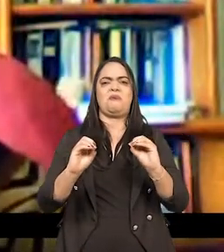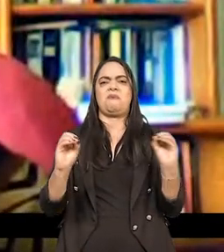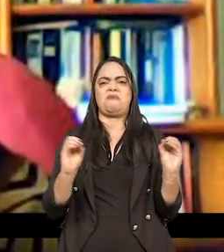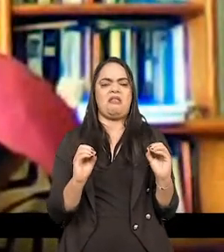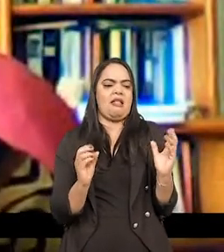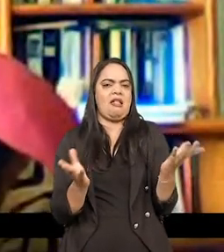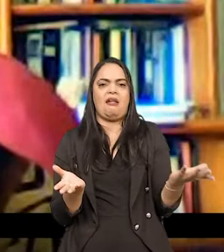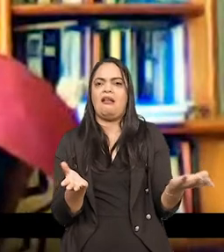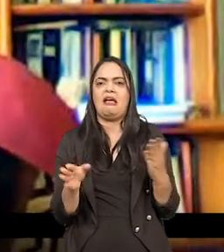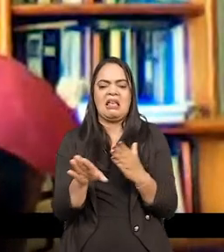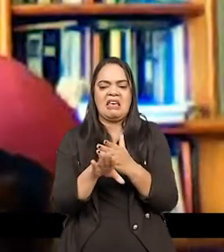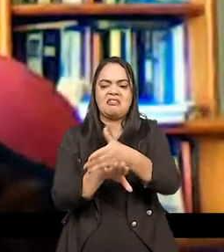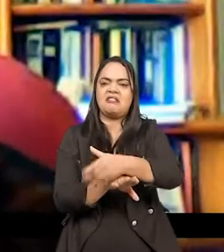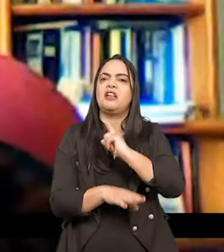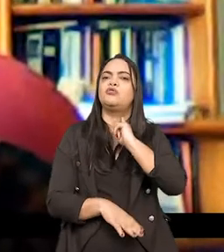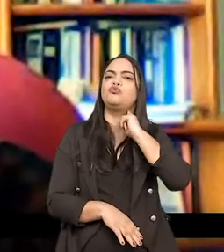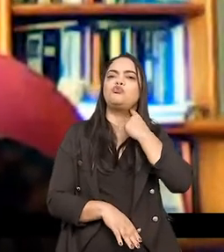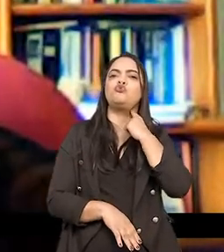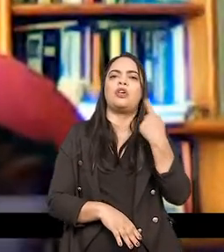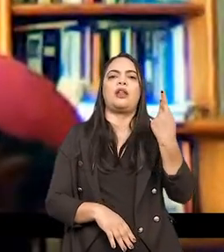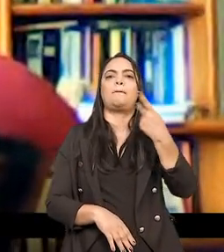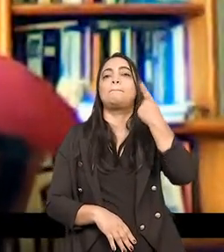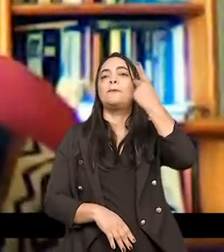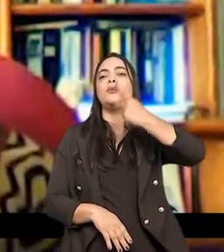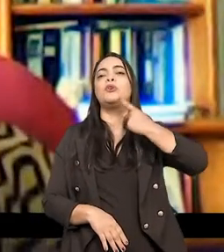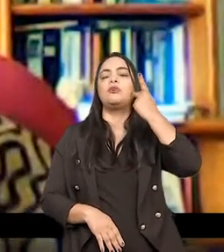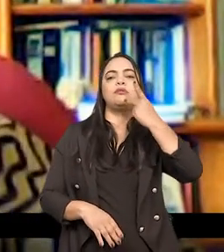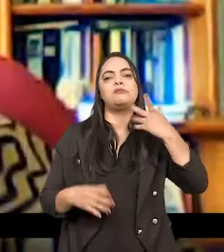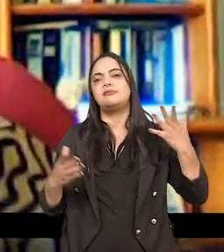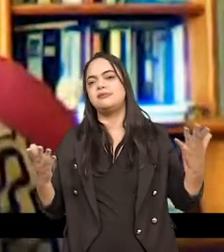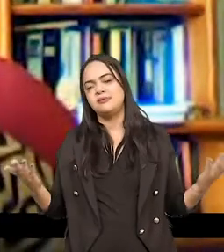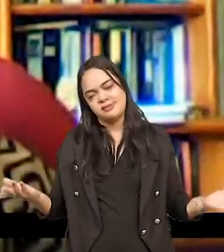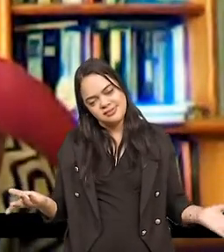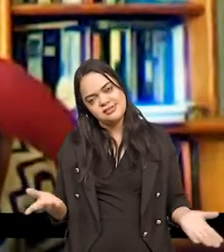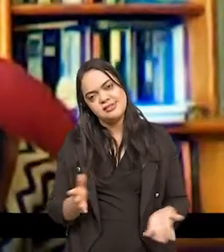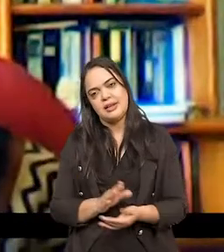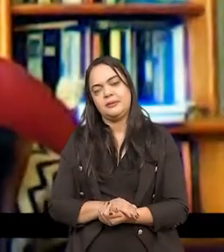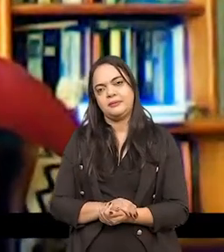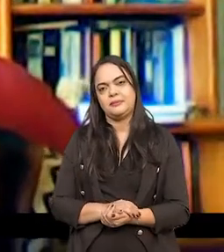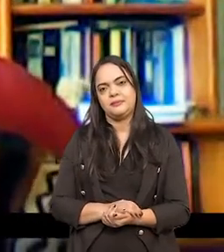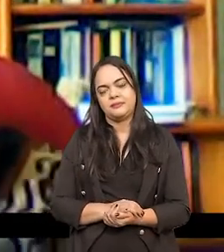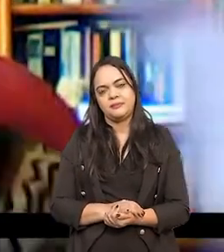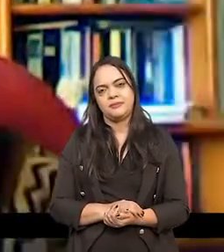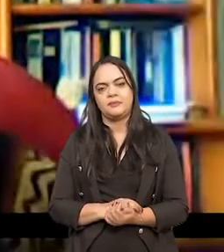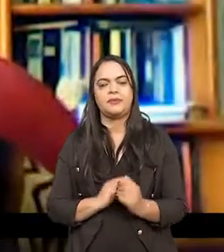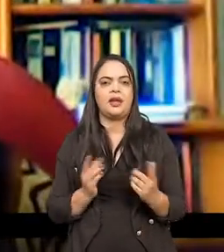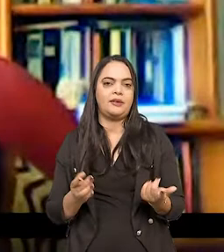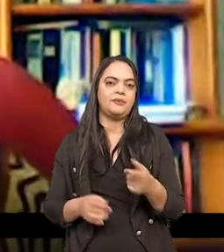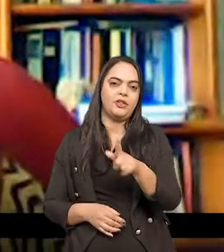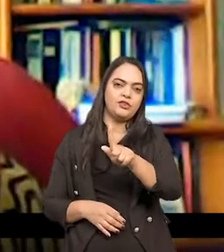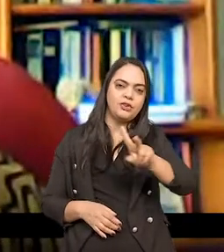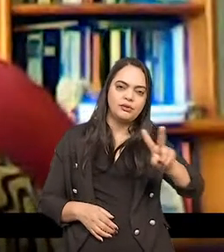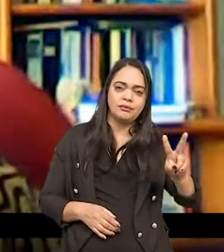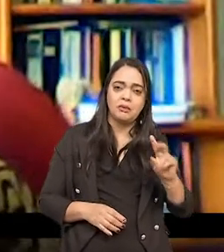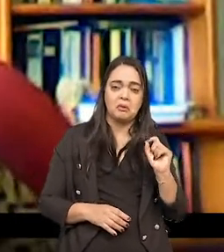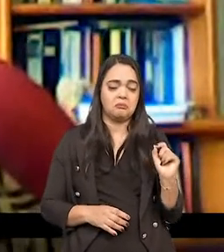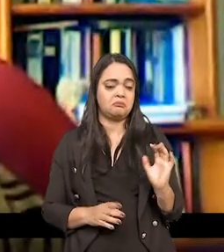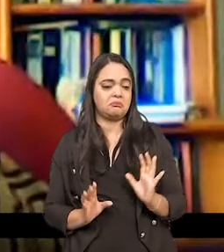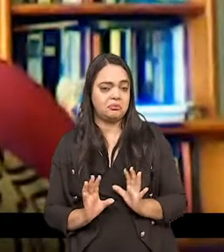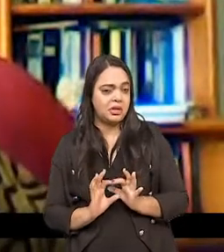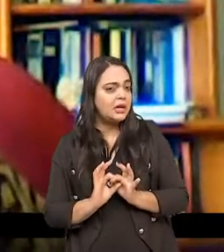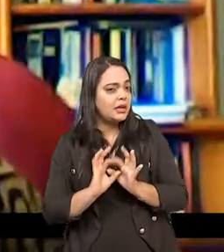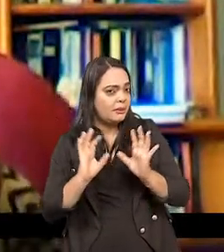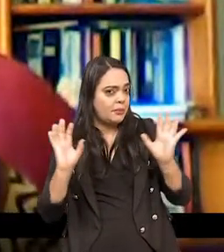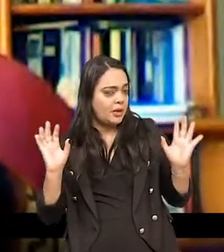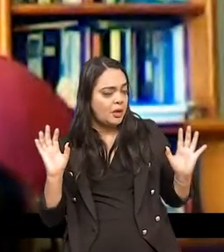lama, que é a questão política. Em 1934, portanto, Getúlio abre um pouquinho mais do que foi, inclusive,